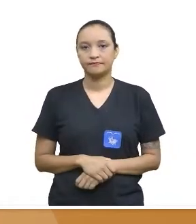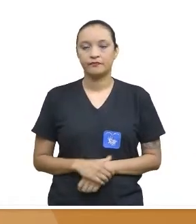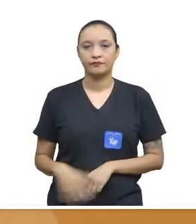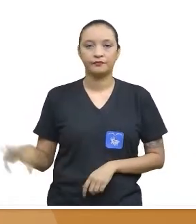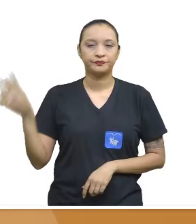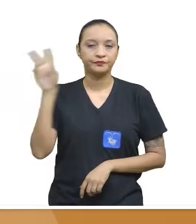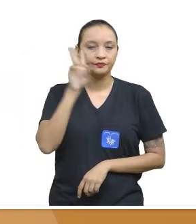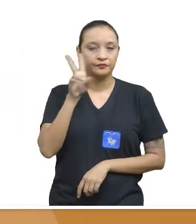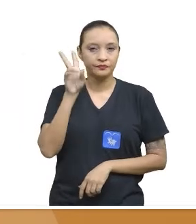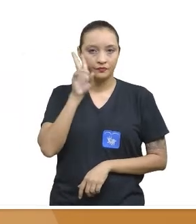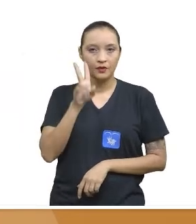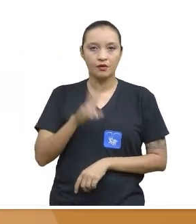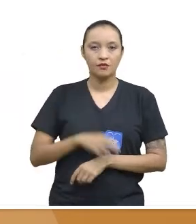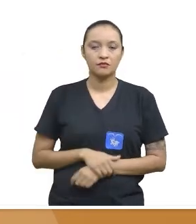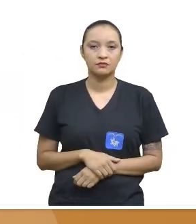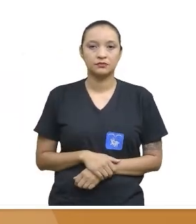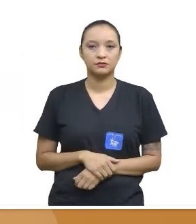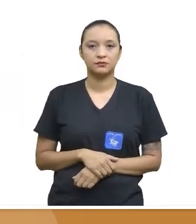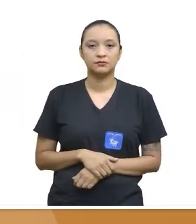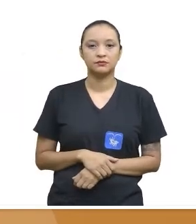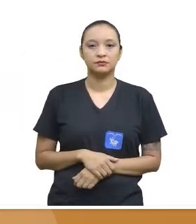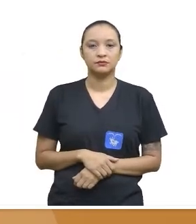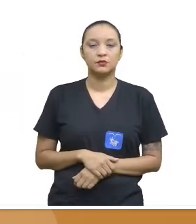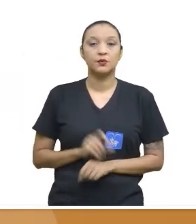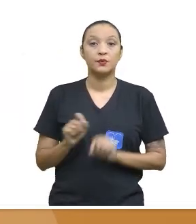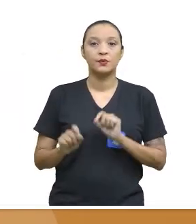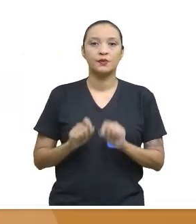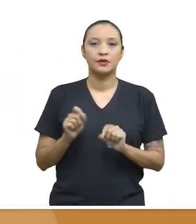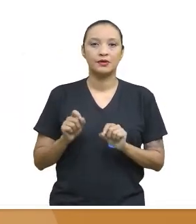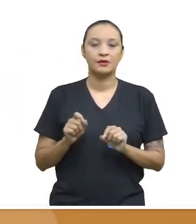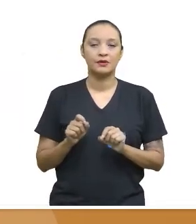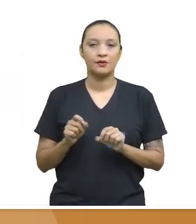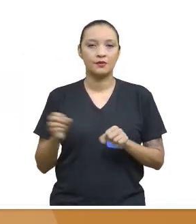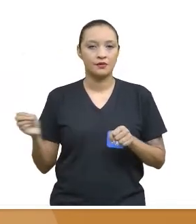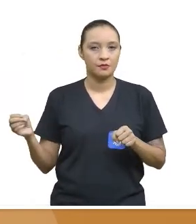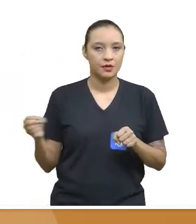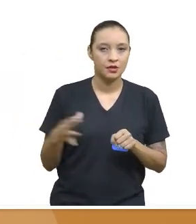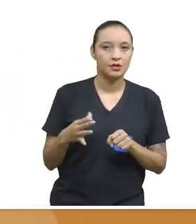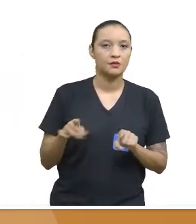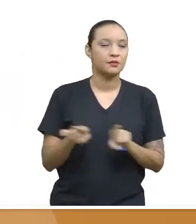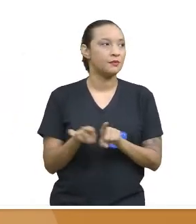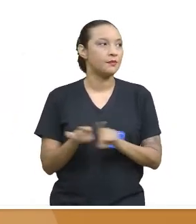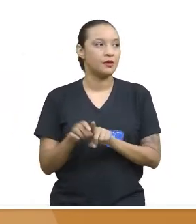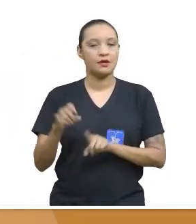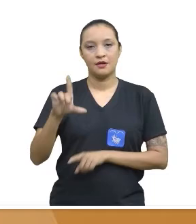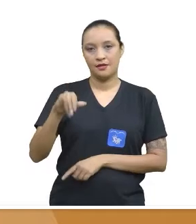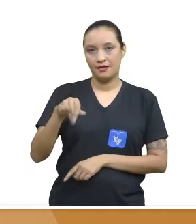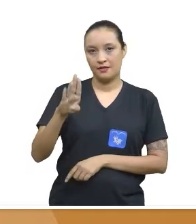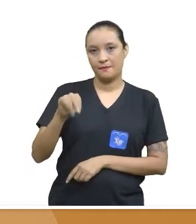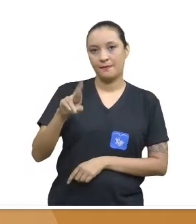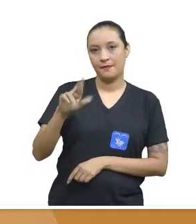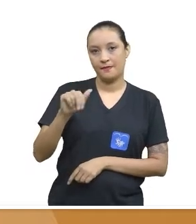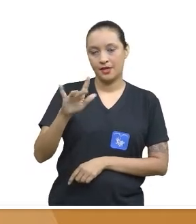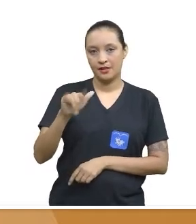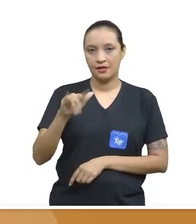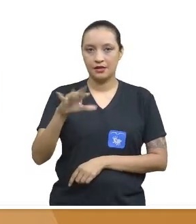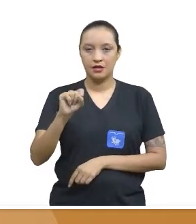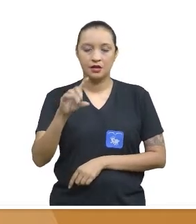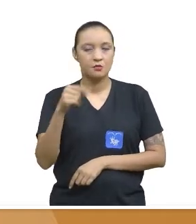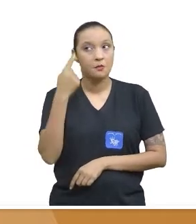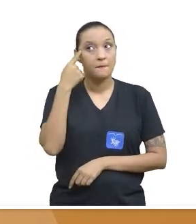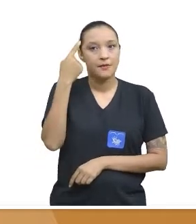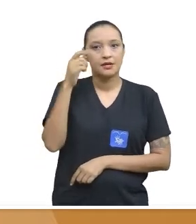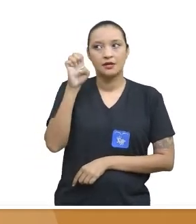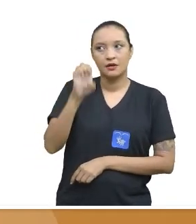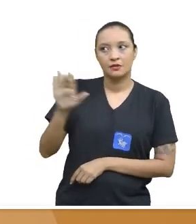os desejos, a questão do iluminismo, né, do liberalismo que está sendo pensado na Europa.